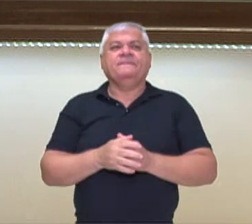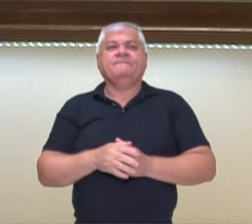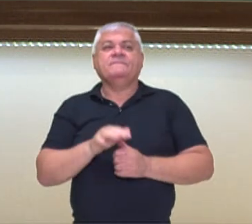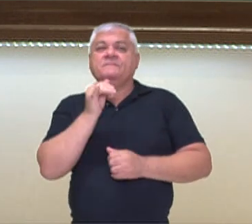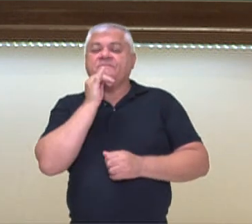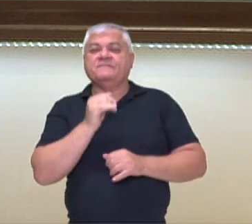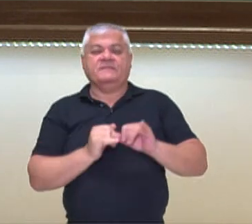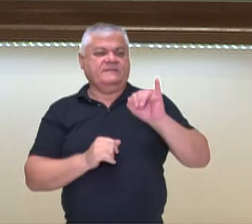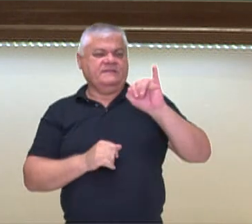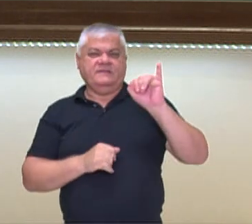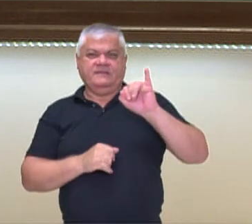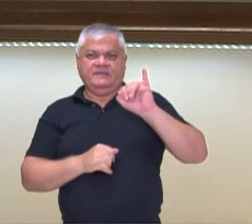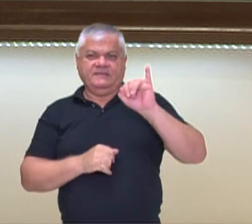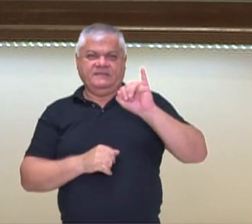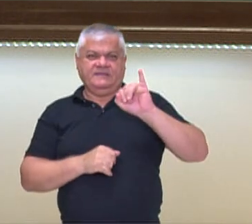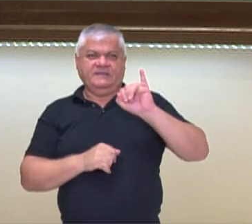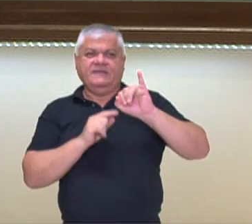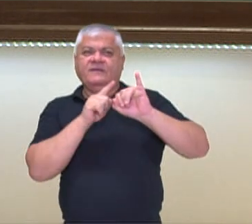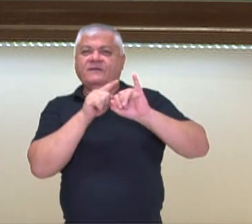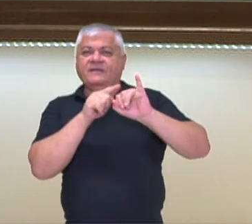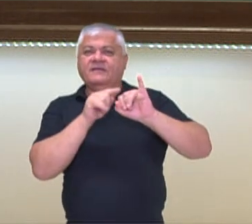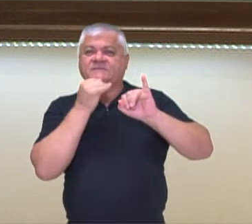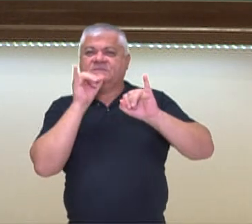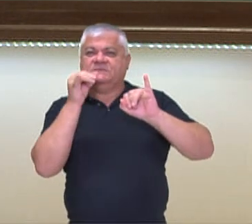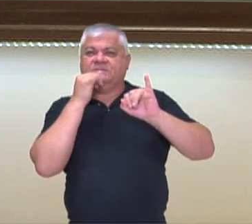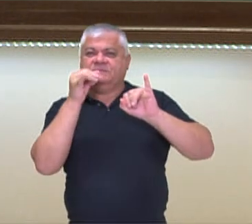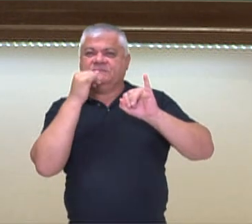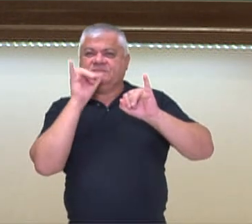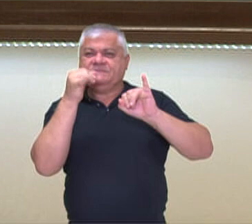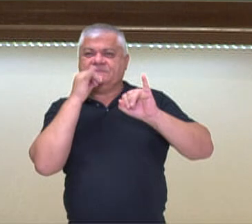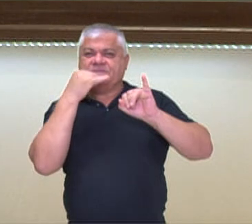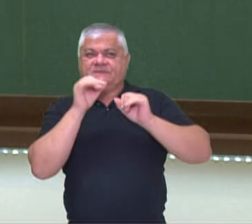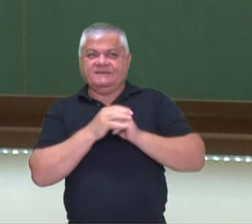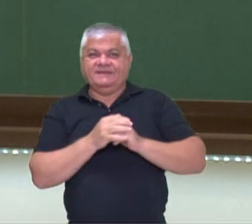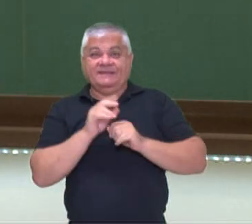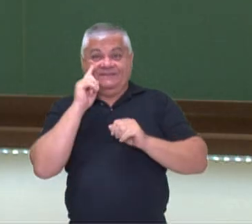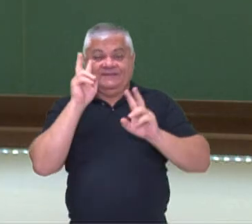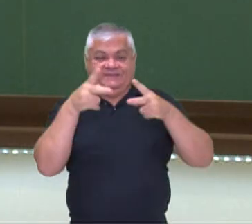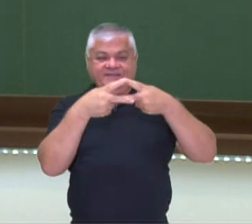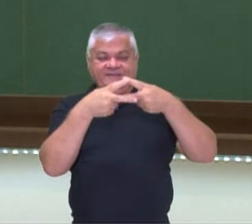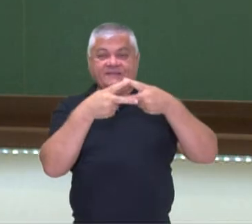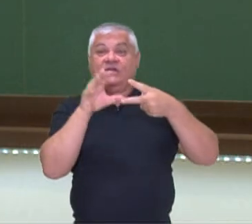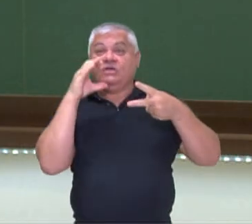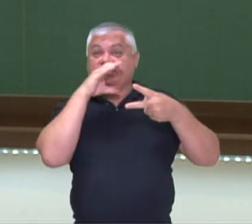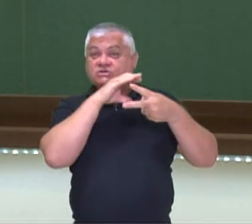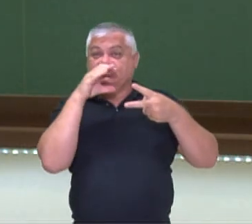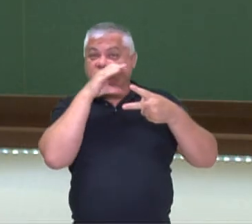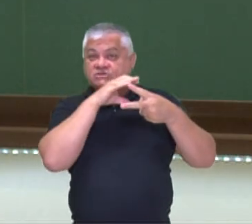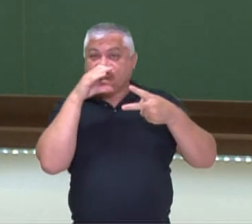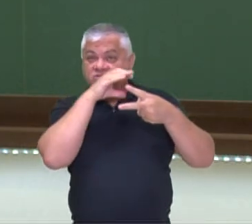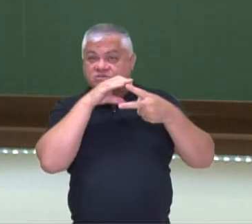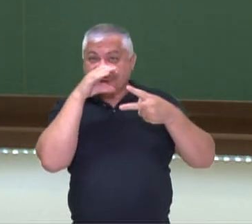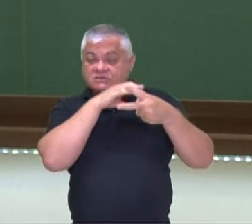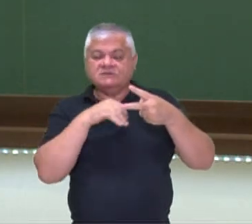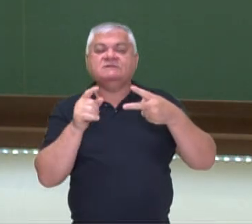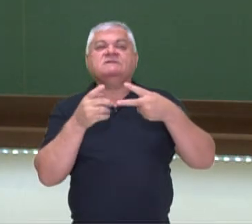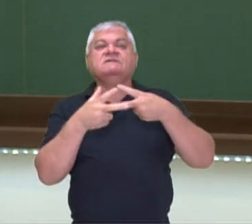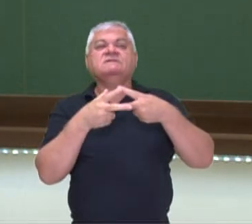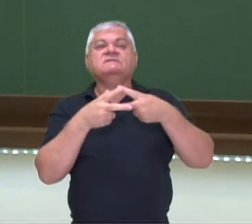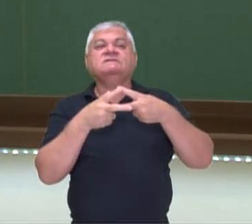I diferente, nós temos a eletricidade. O delta, calor ou aquecimento,